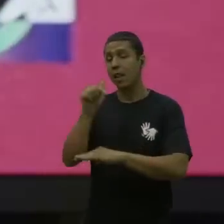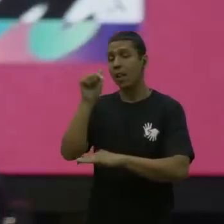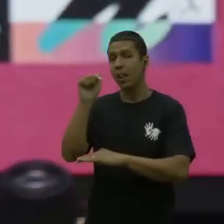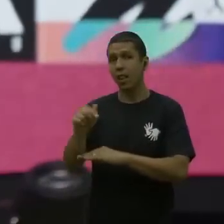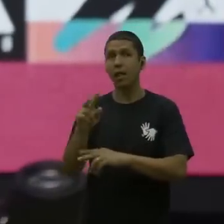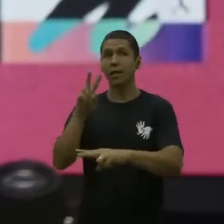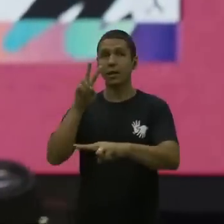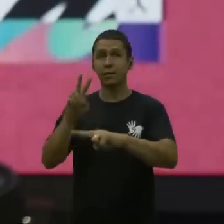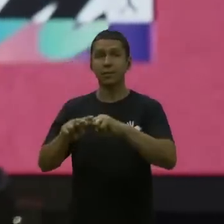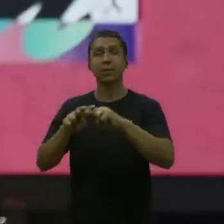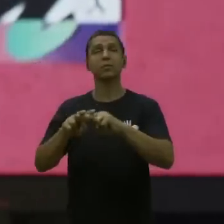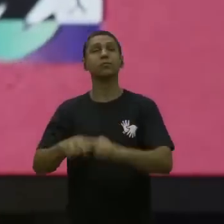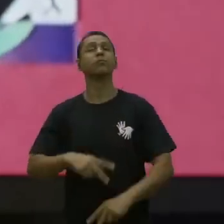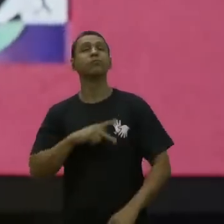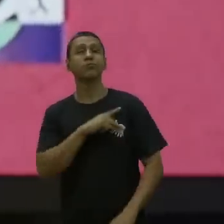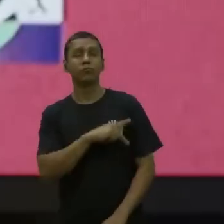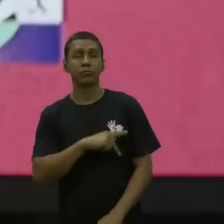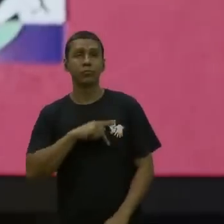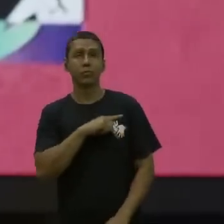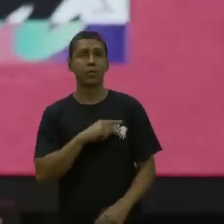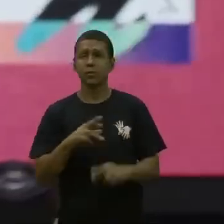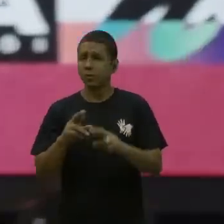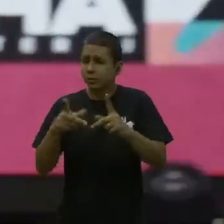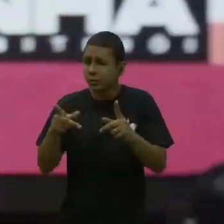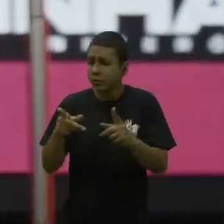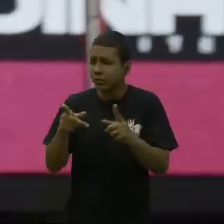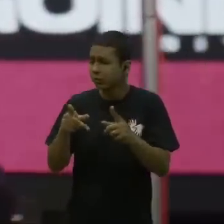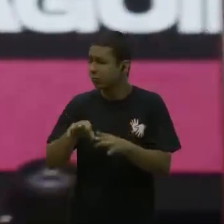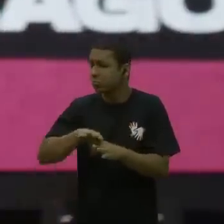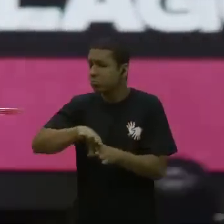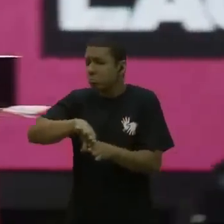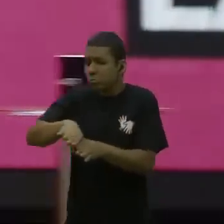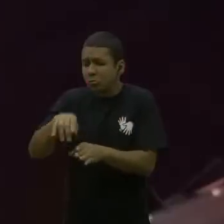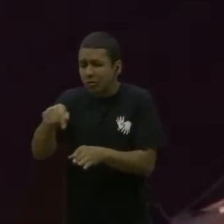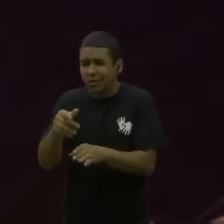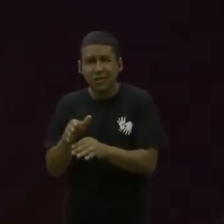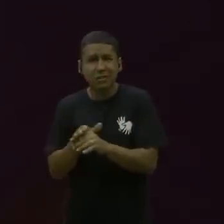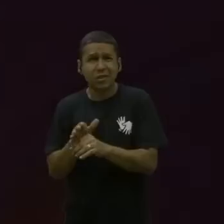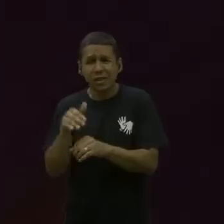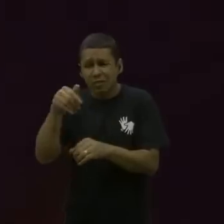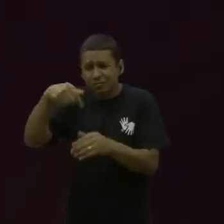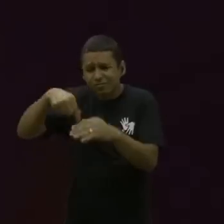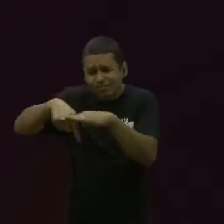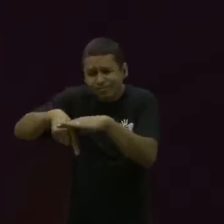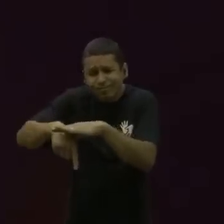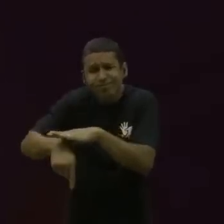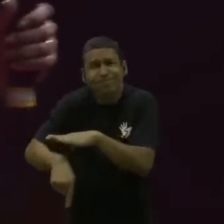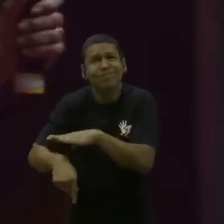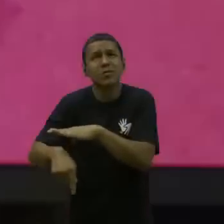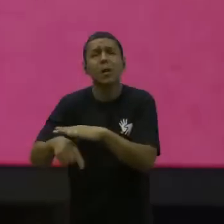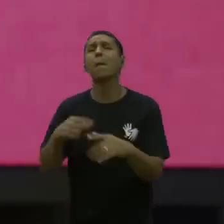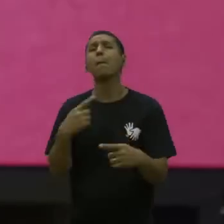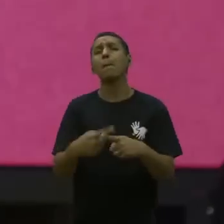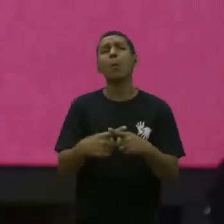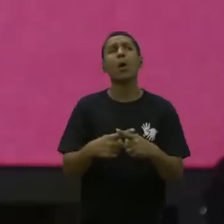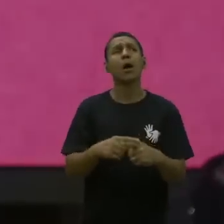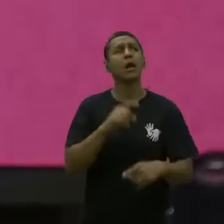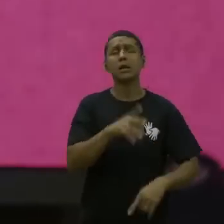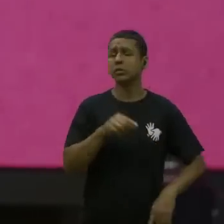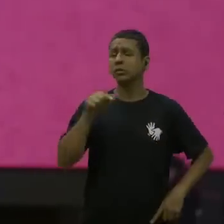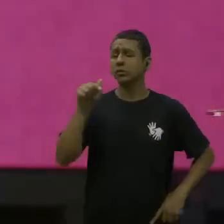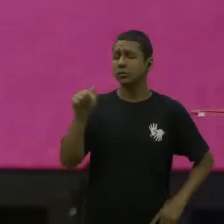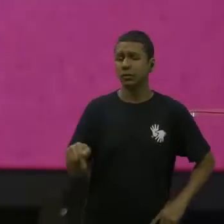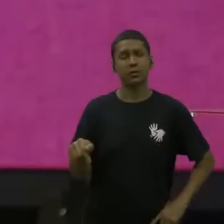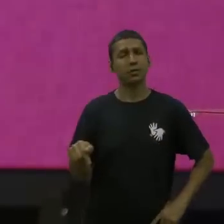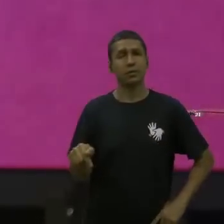prisão de Paulo era a única diferente. Era num canto, num calabouço, num lugar lá no canto profundo, e perguntaram: por que que só ele?